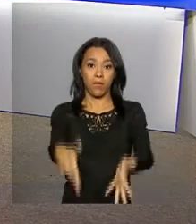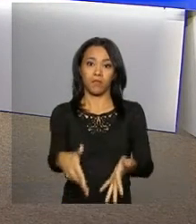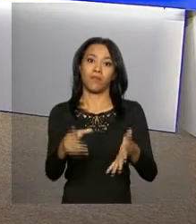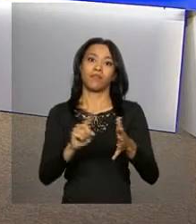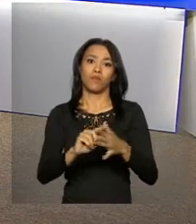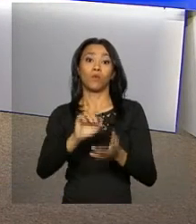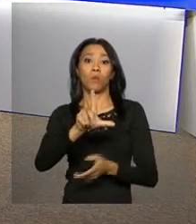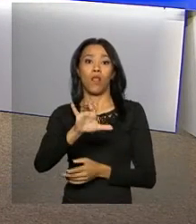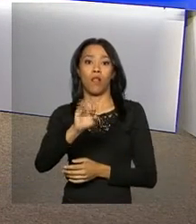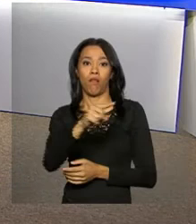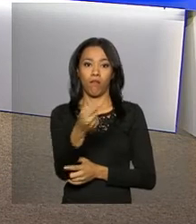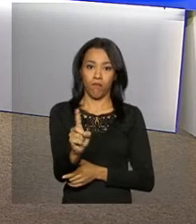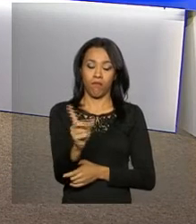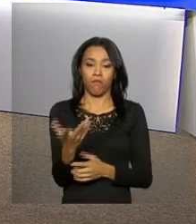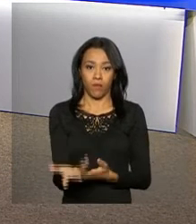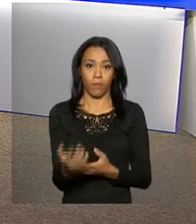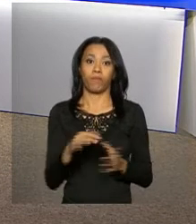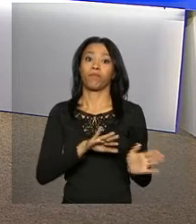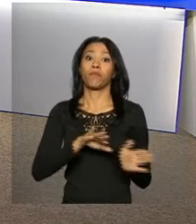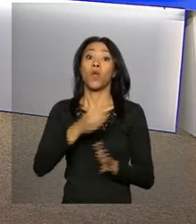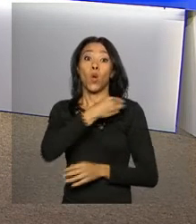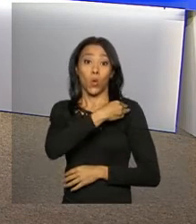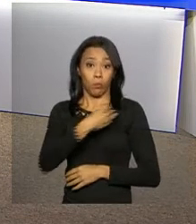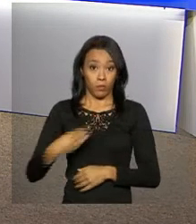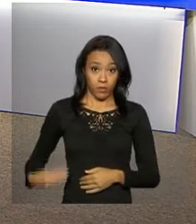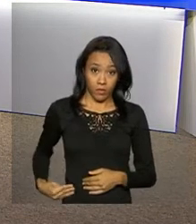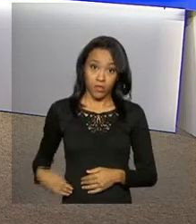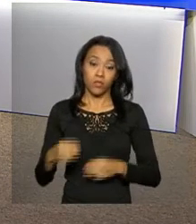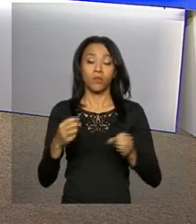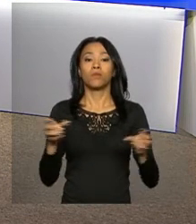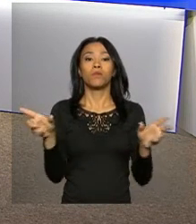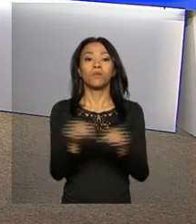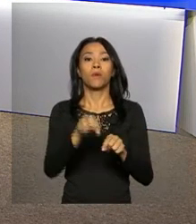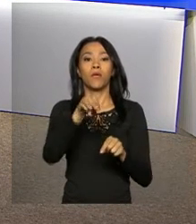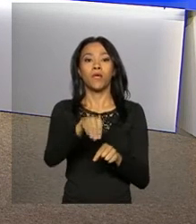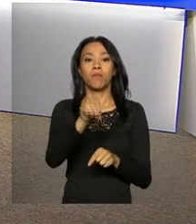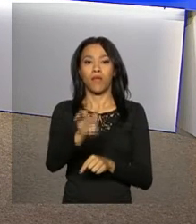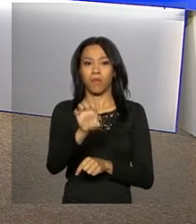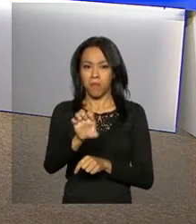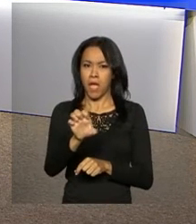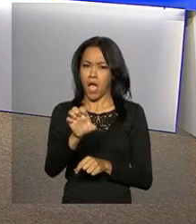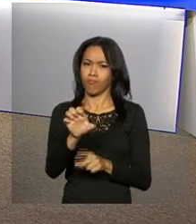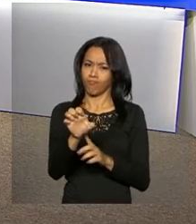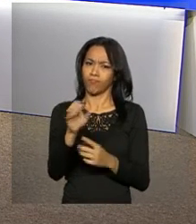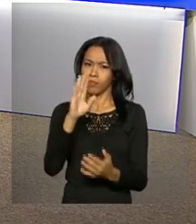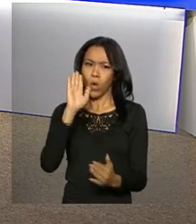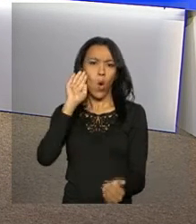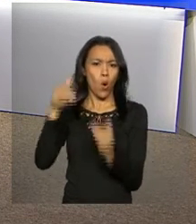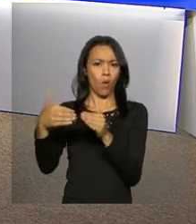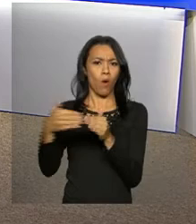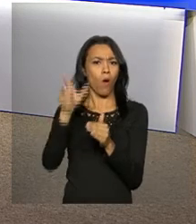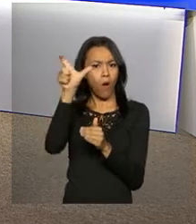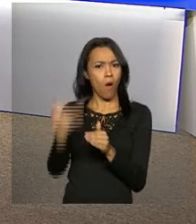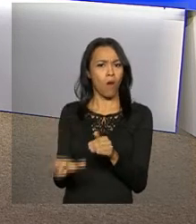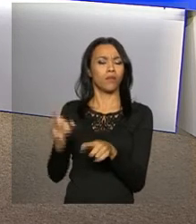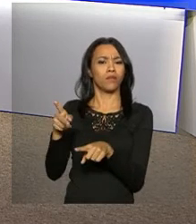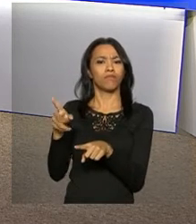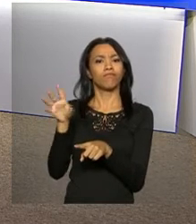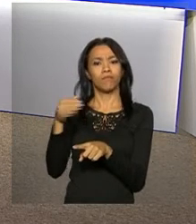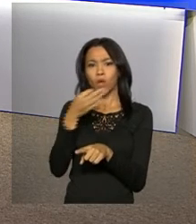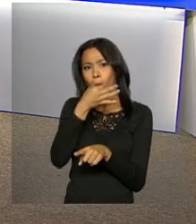leilões o ministro de minas e energia eduardo braga reforça a opinião da presidenta segundo ele esta será a posição